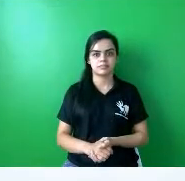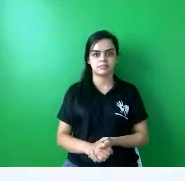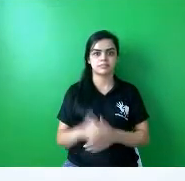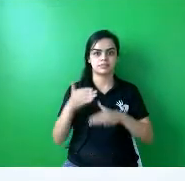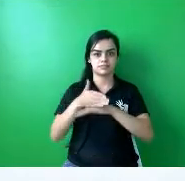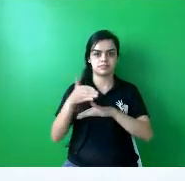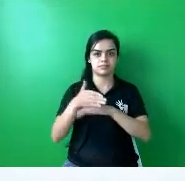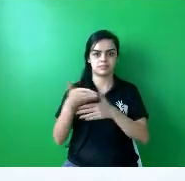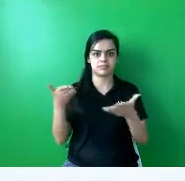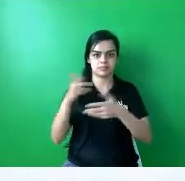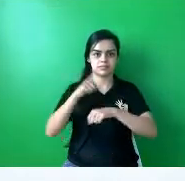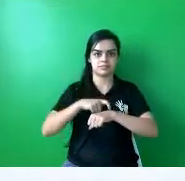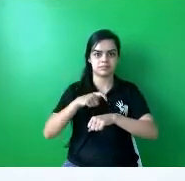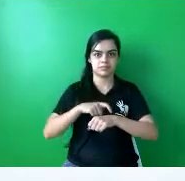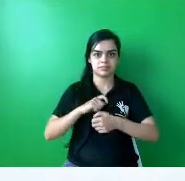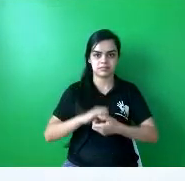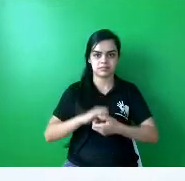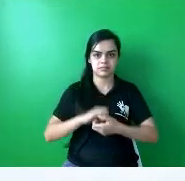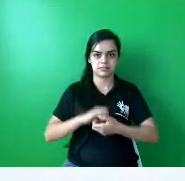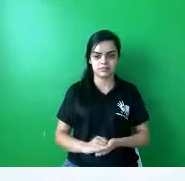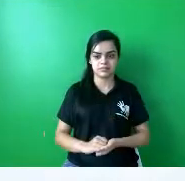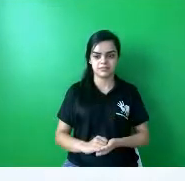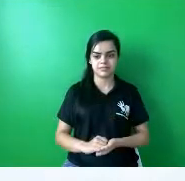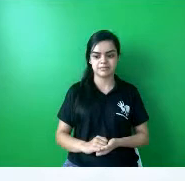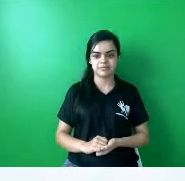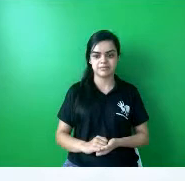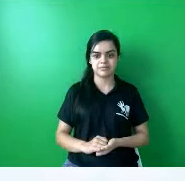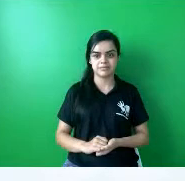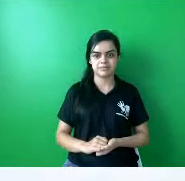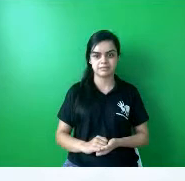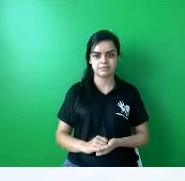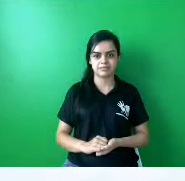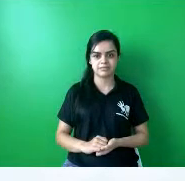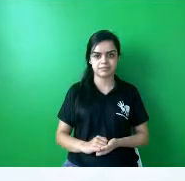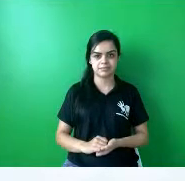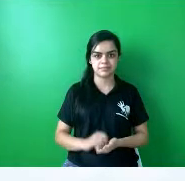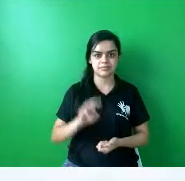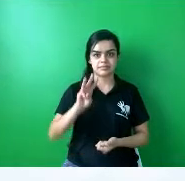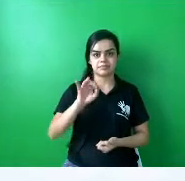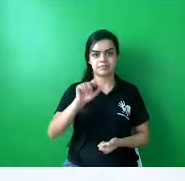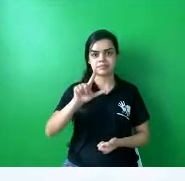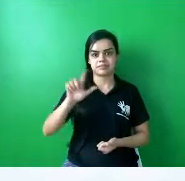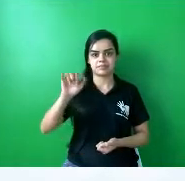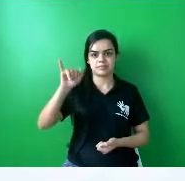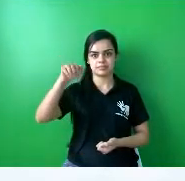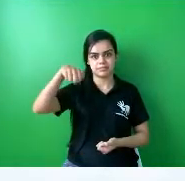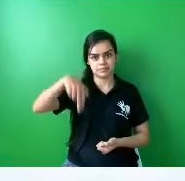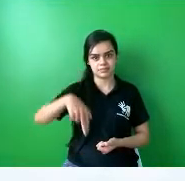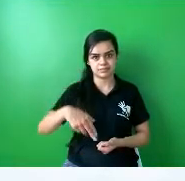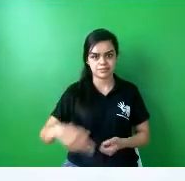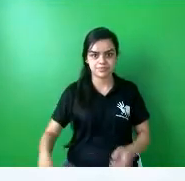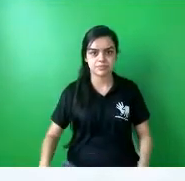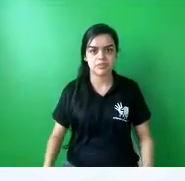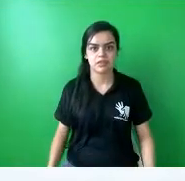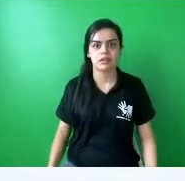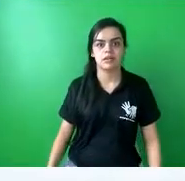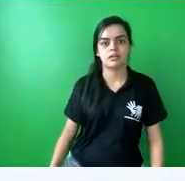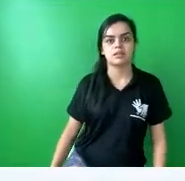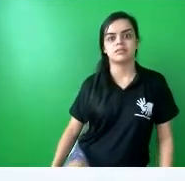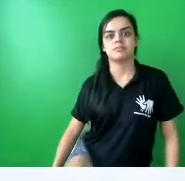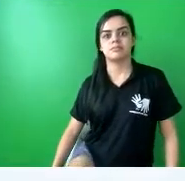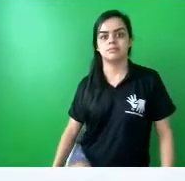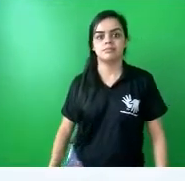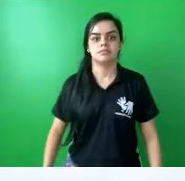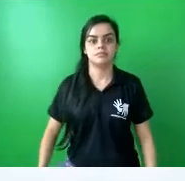de vocês aqui na live SMC de hoje. Pode começar por você, William. Claro, então, aos companheiros e